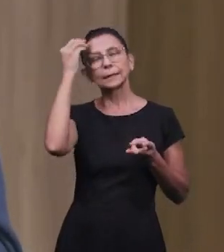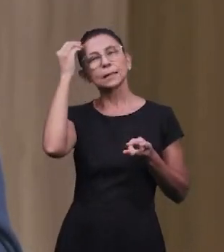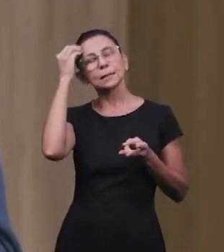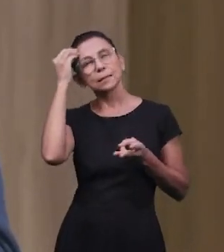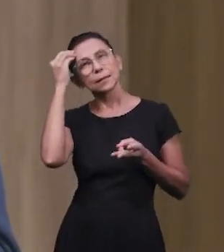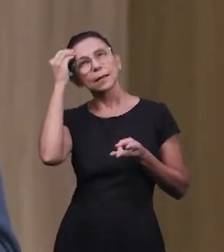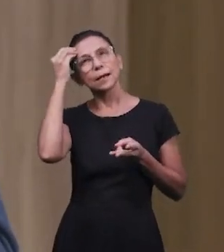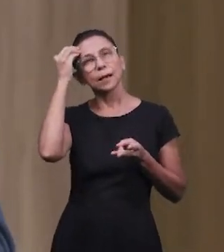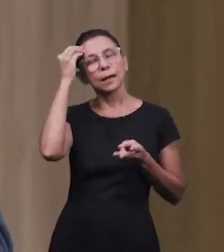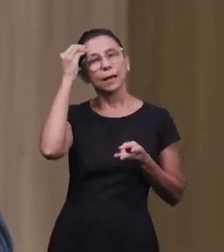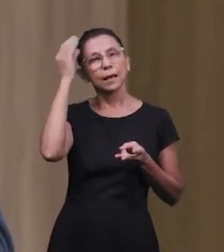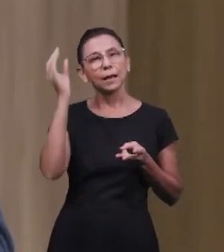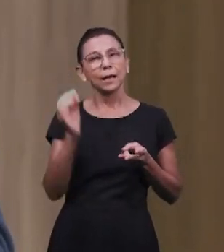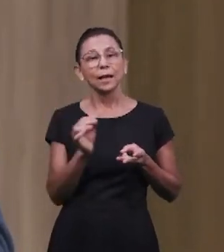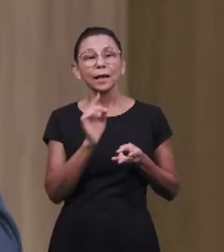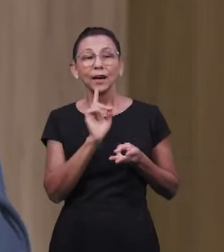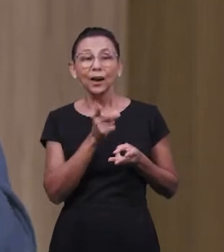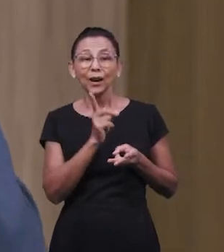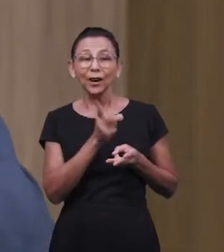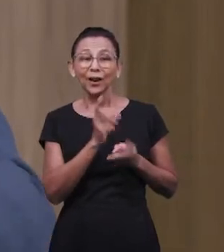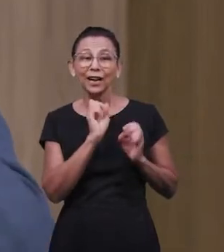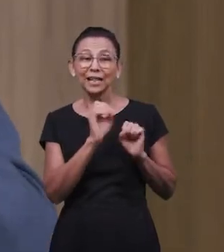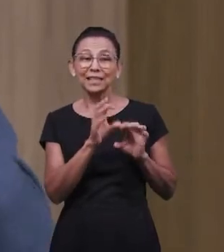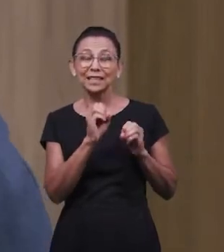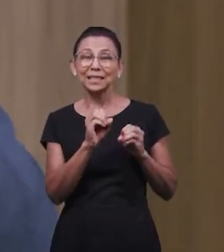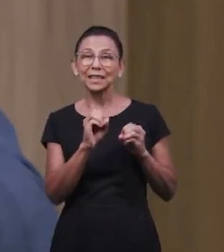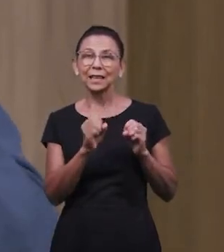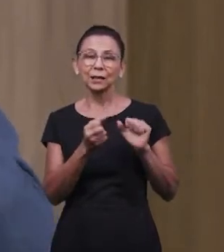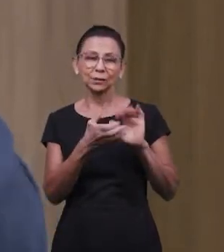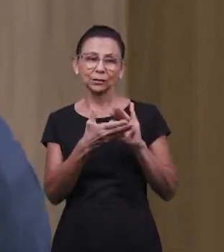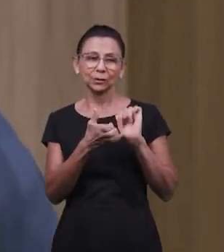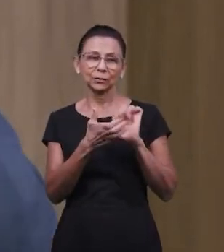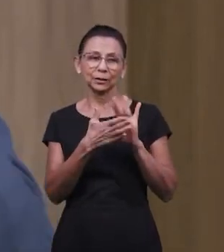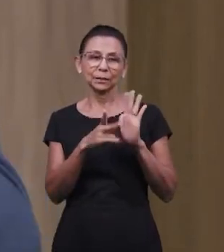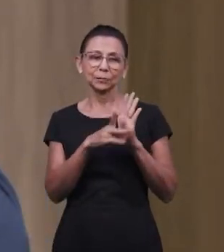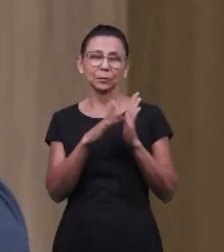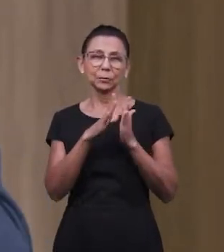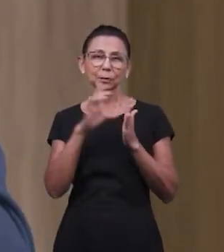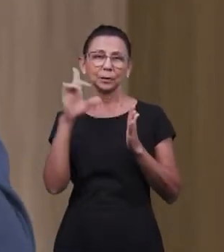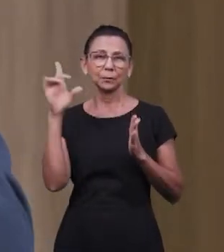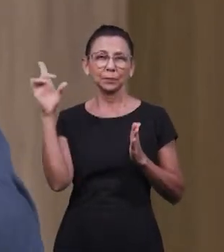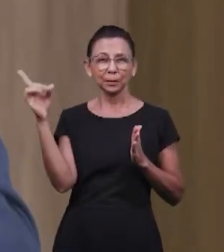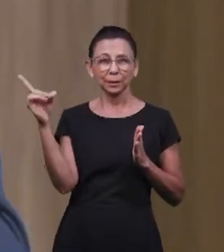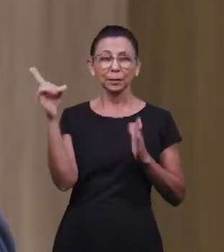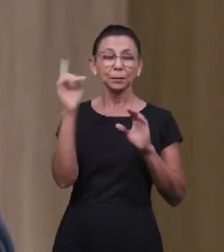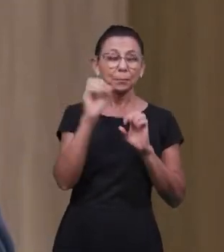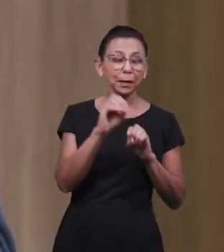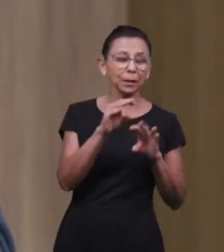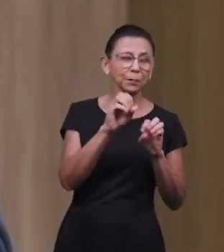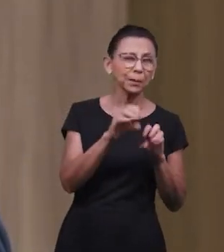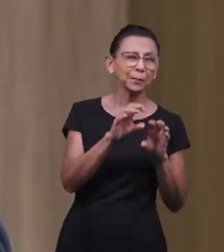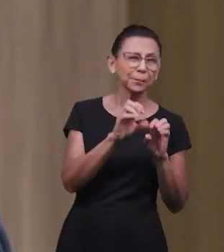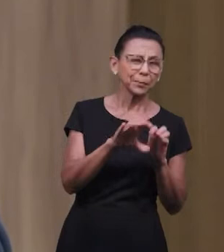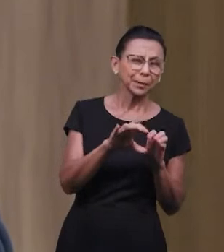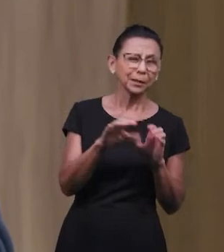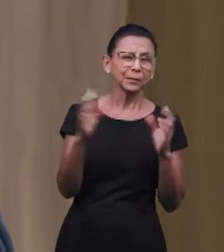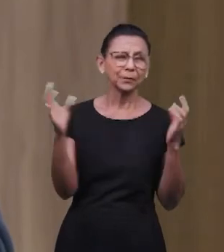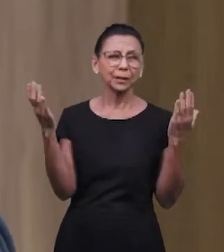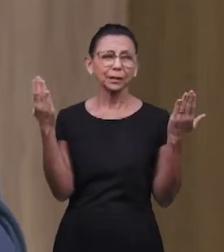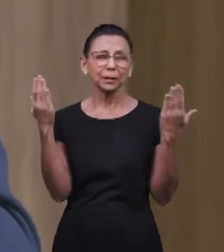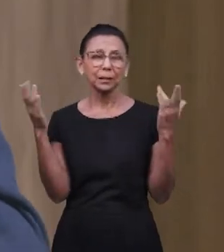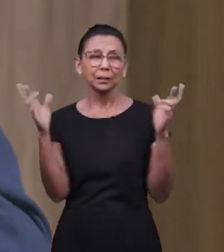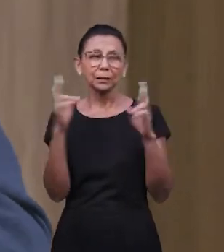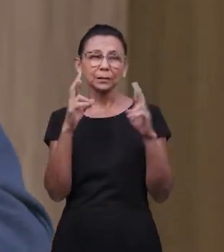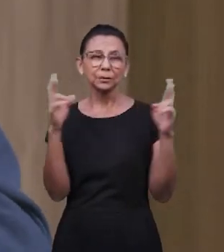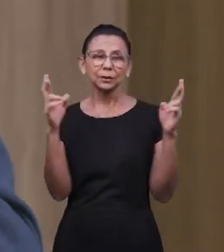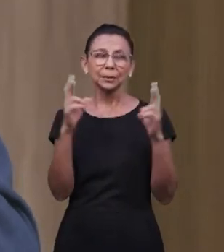ensinar, cantar até um hinozinho com ele da Bíblia, cantar um hino que canta na igreja, para ele aprendendo, ele assimilando esse contexto espiritual.